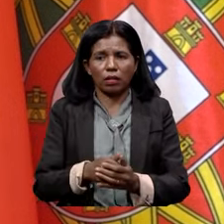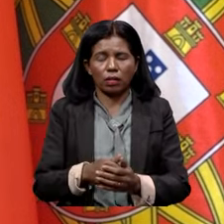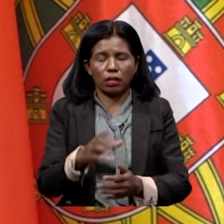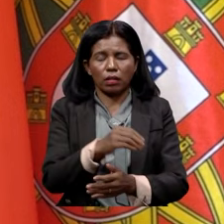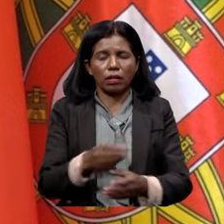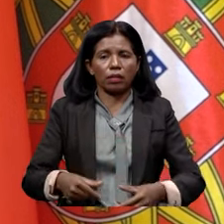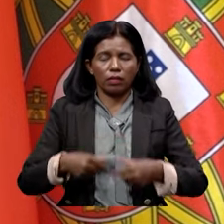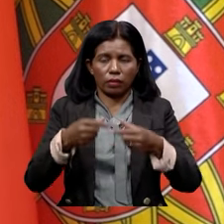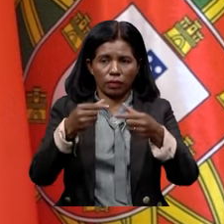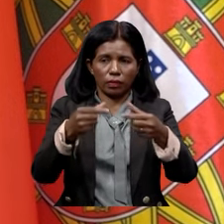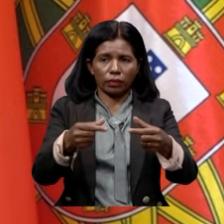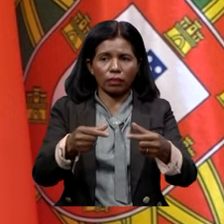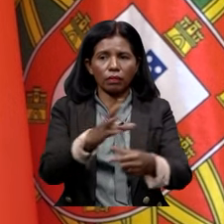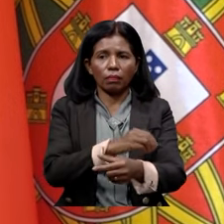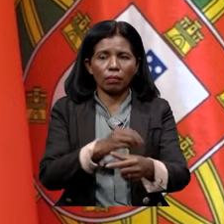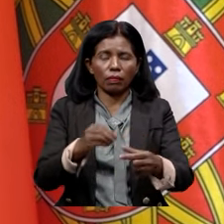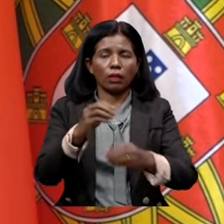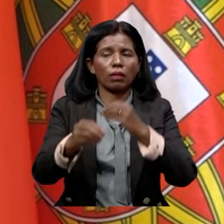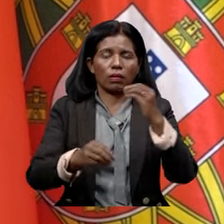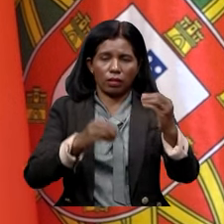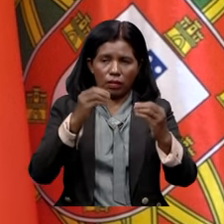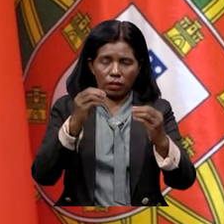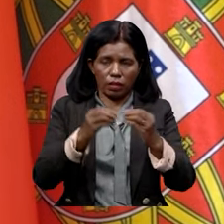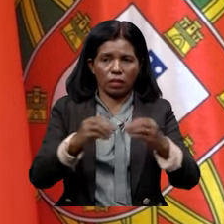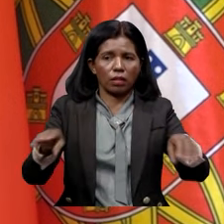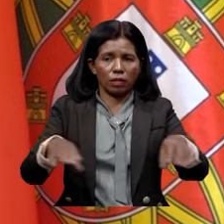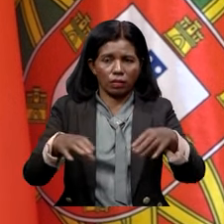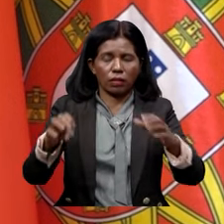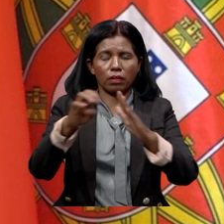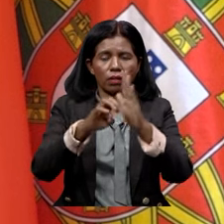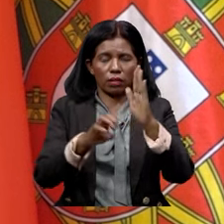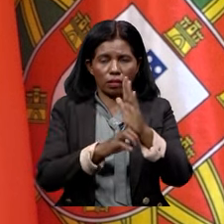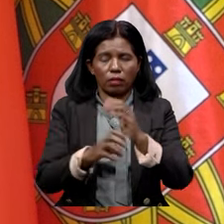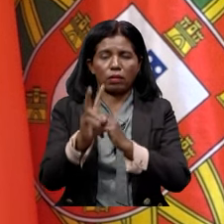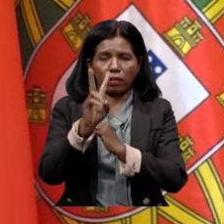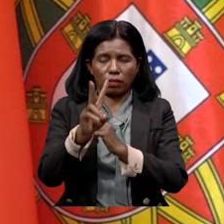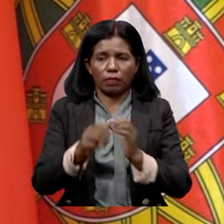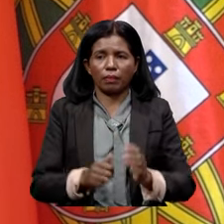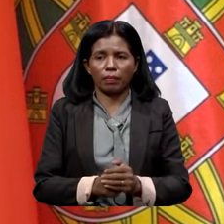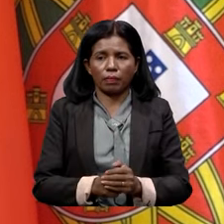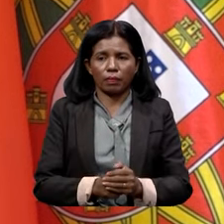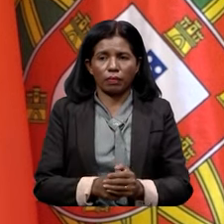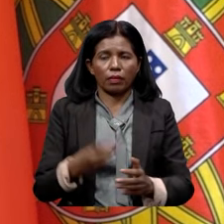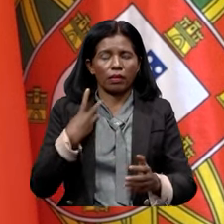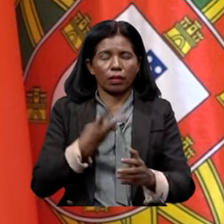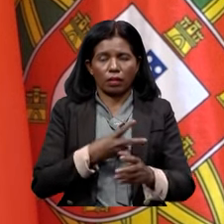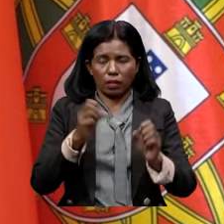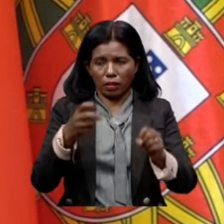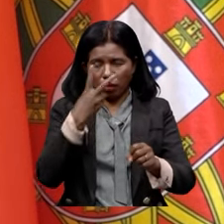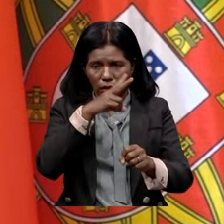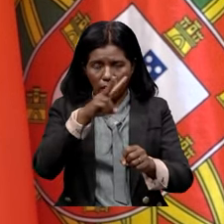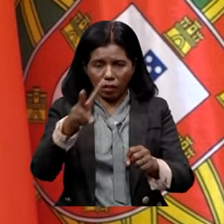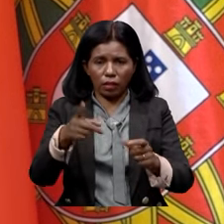eficiente, no que isso significa de serviço prestado às pessoas. Ele está muito concentrado em